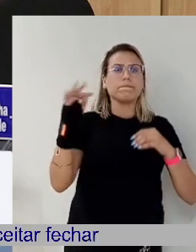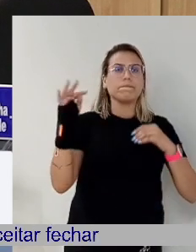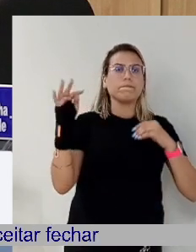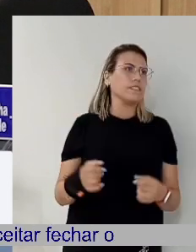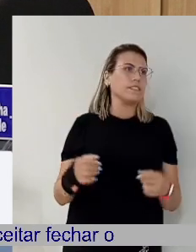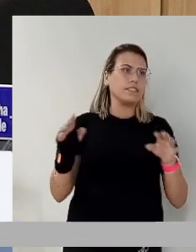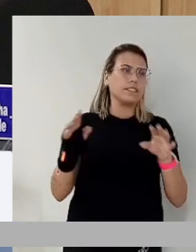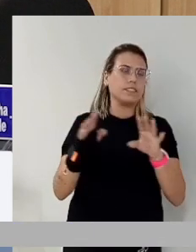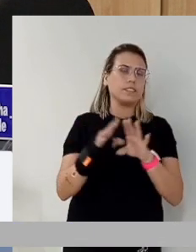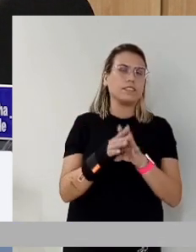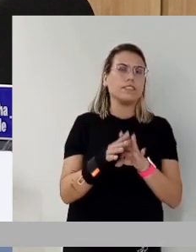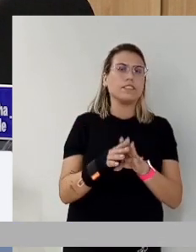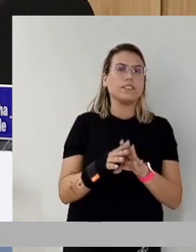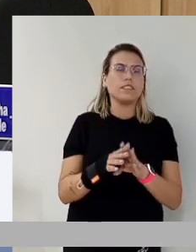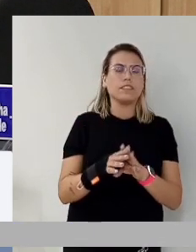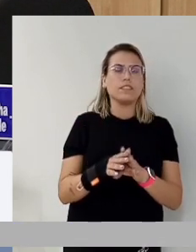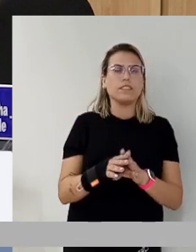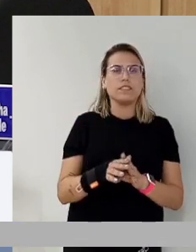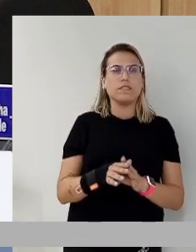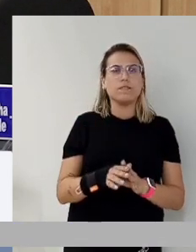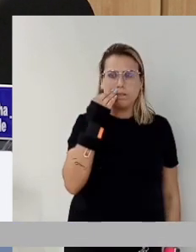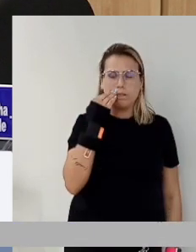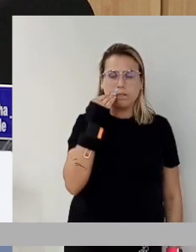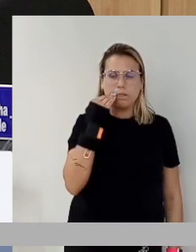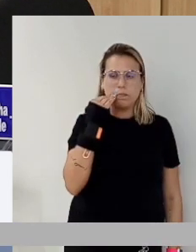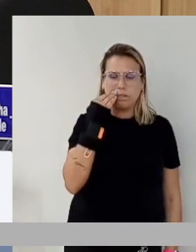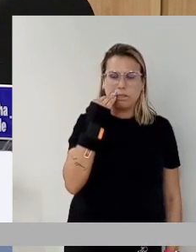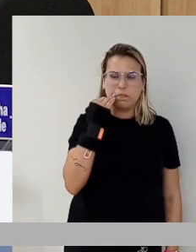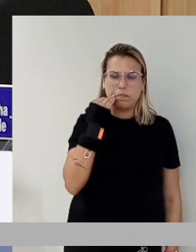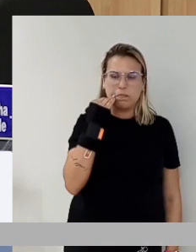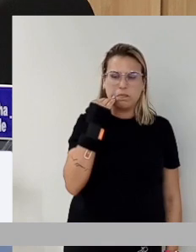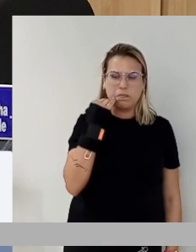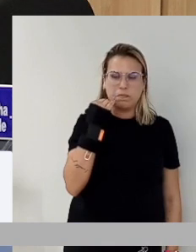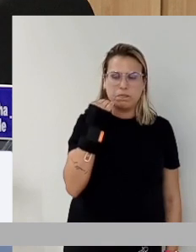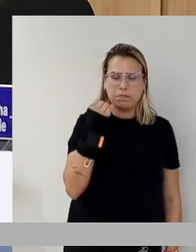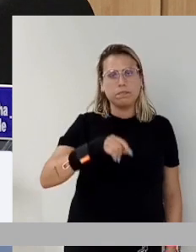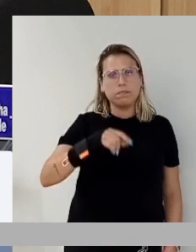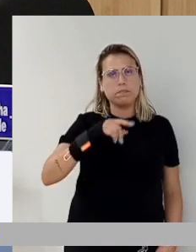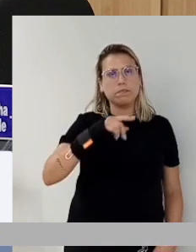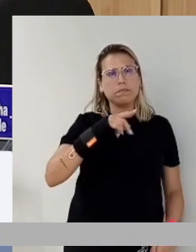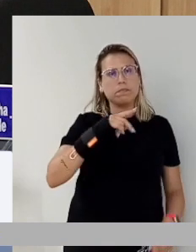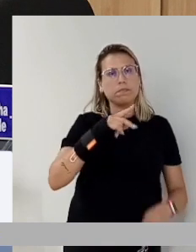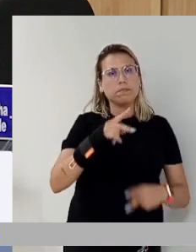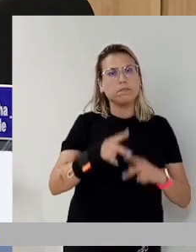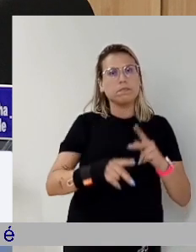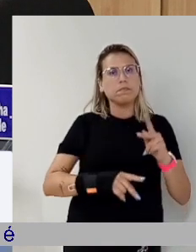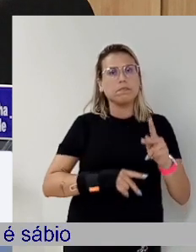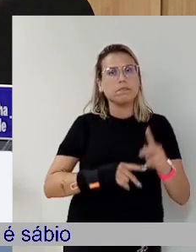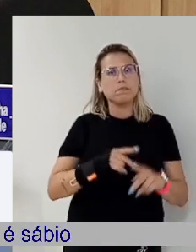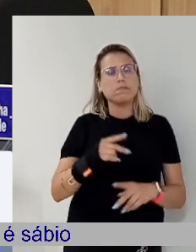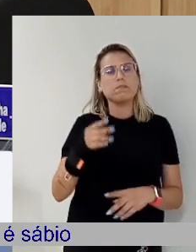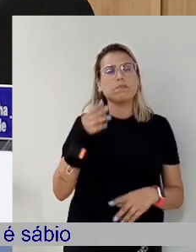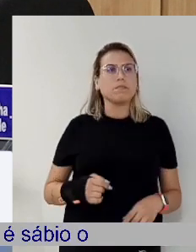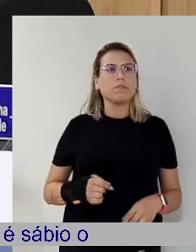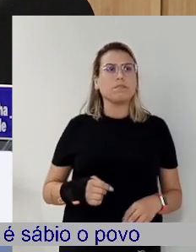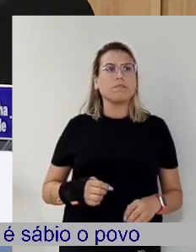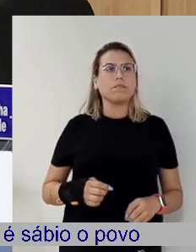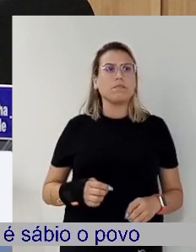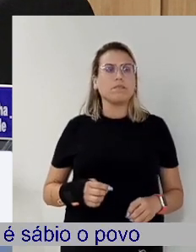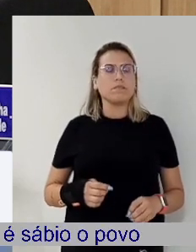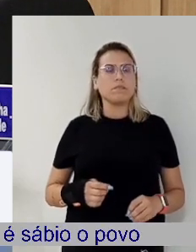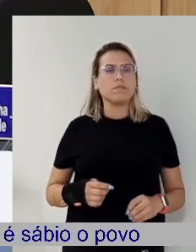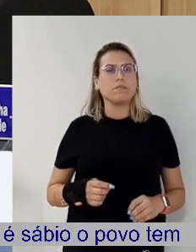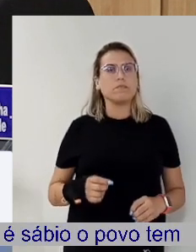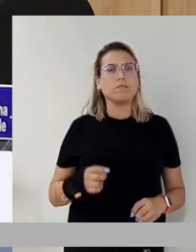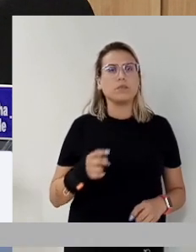Celestina não vai aceitar não vai aceitar porque o povo é sábio o povo tem